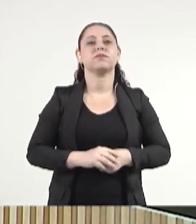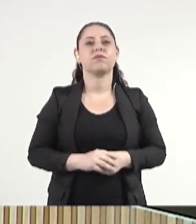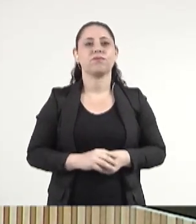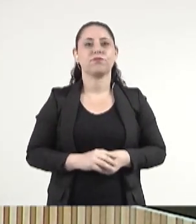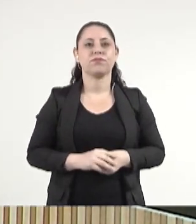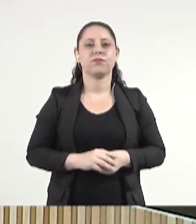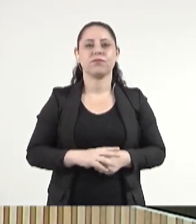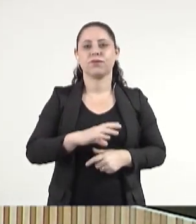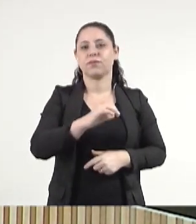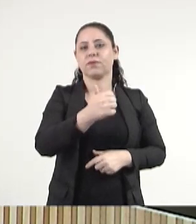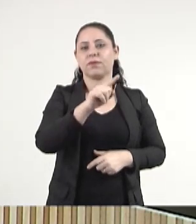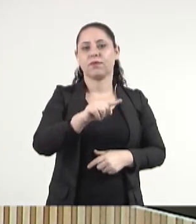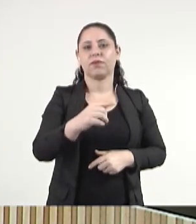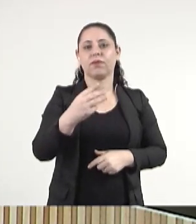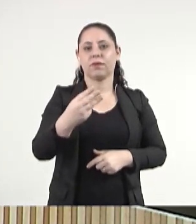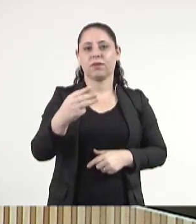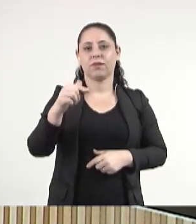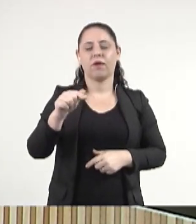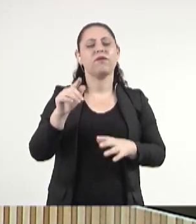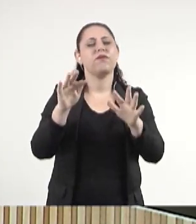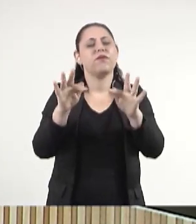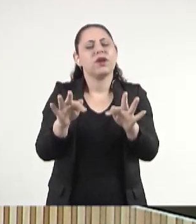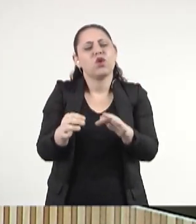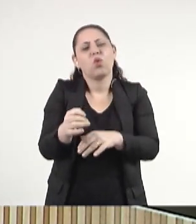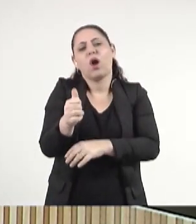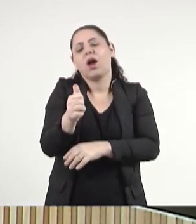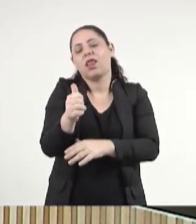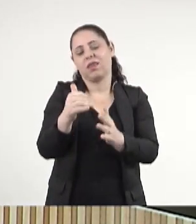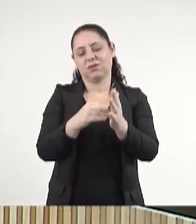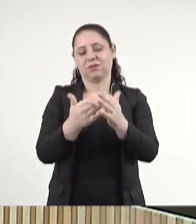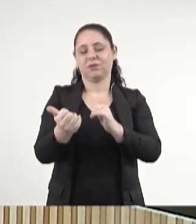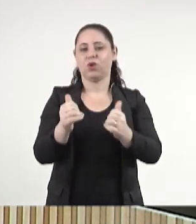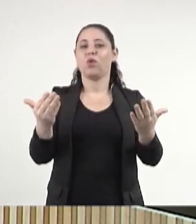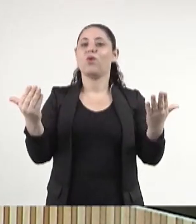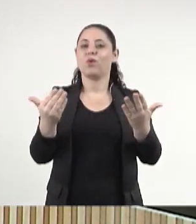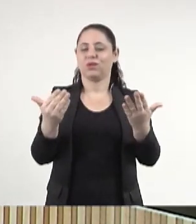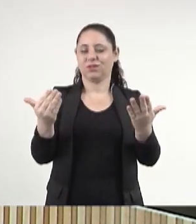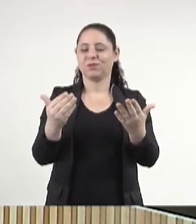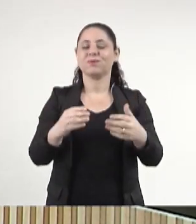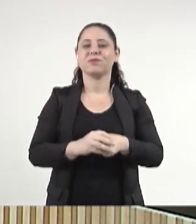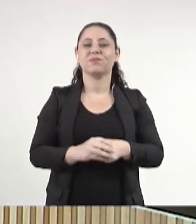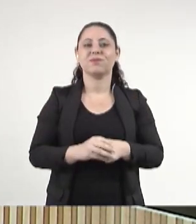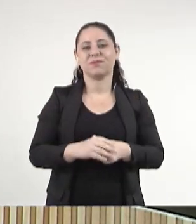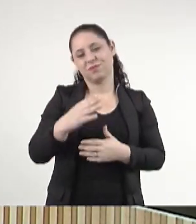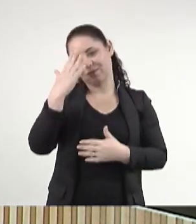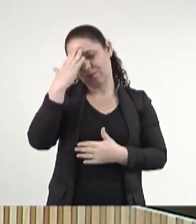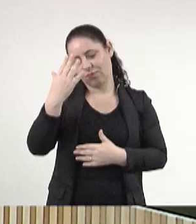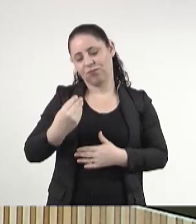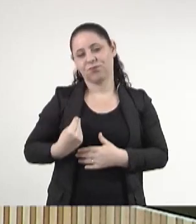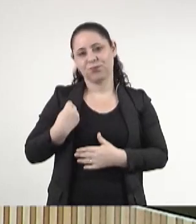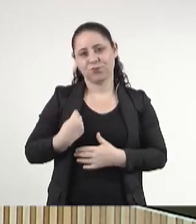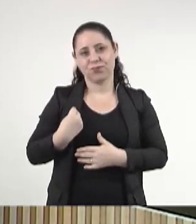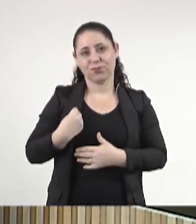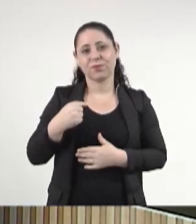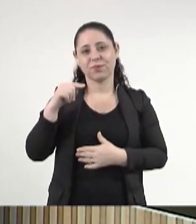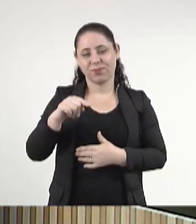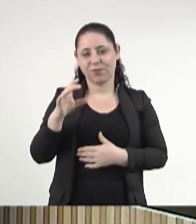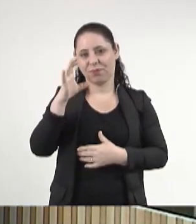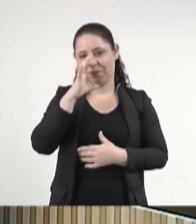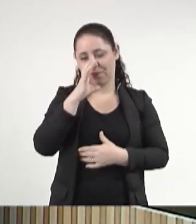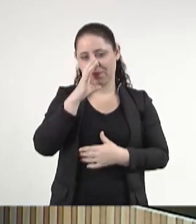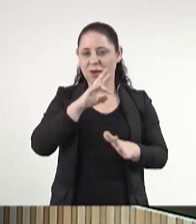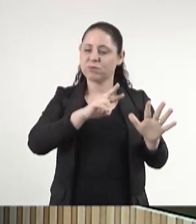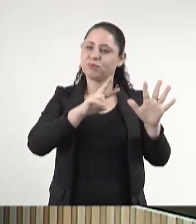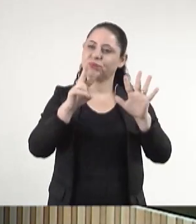Redação. 11h37, a gente vai chegando então ao fim da edição de hoje aqui do Redação Final, agradecendo muito pela sua audiência